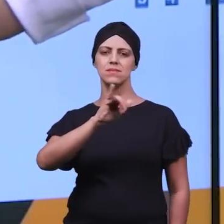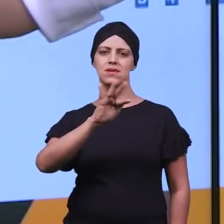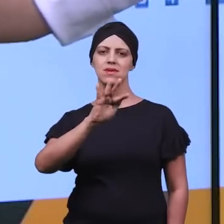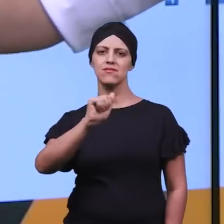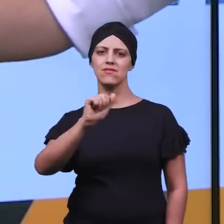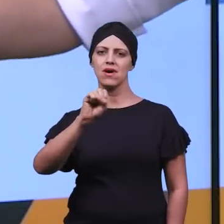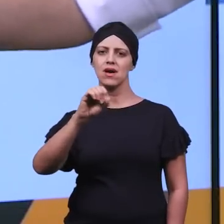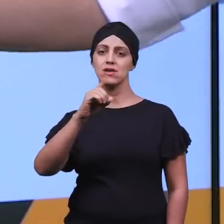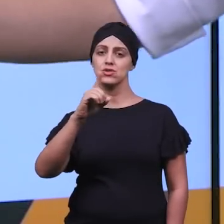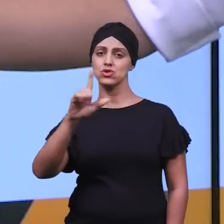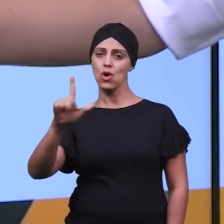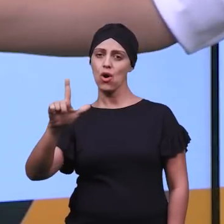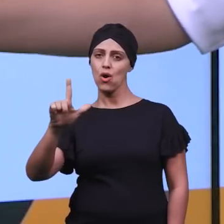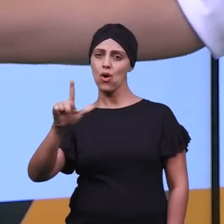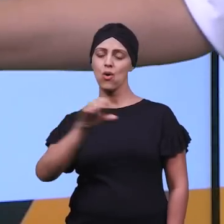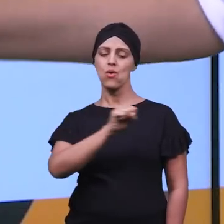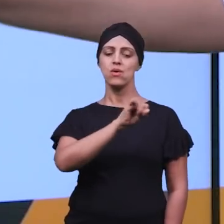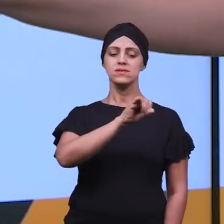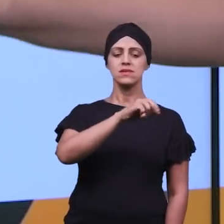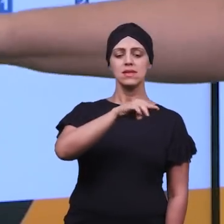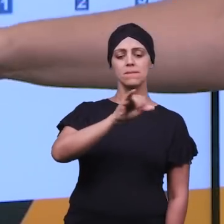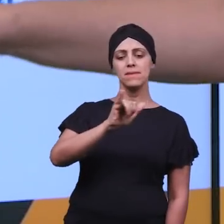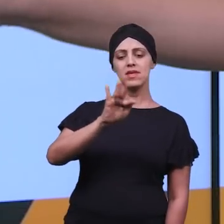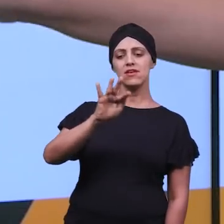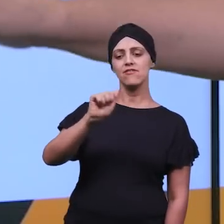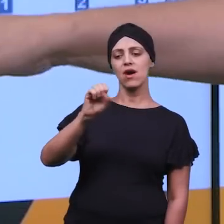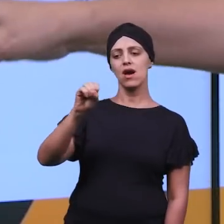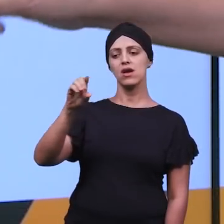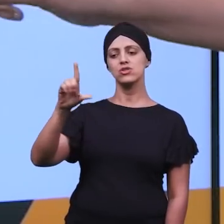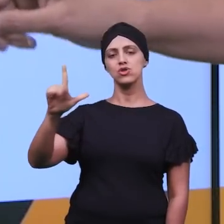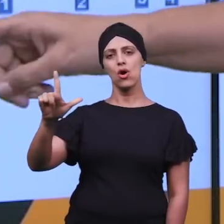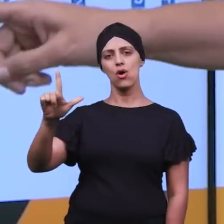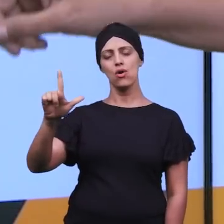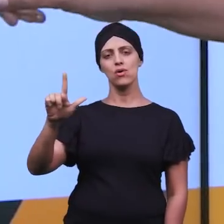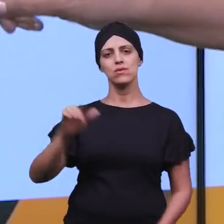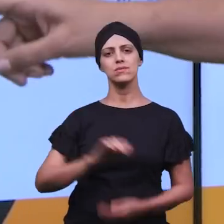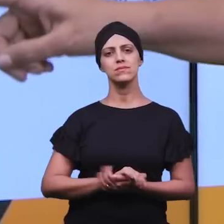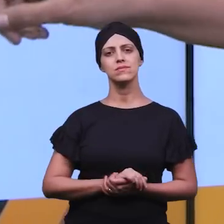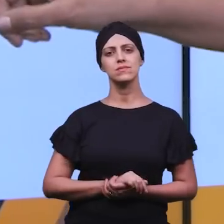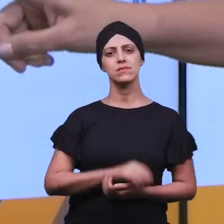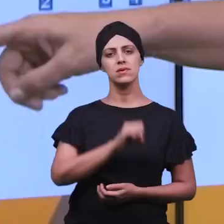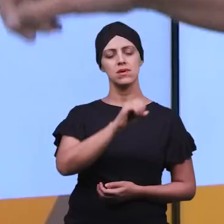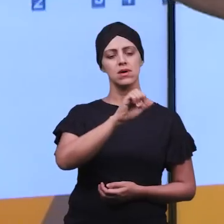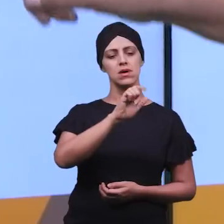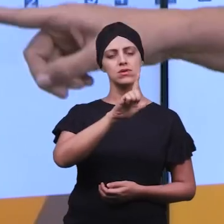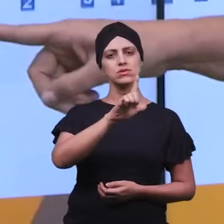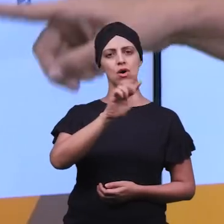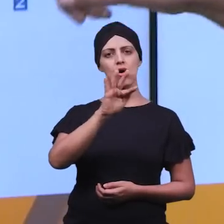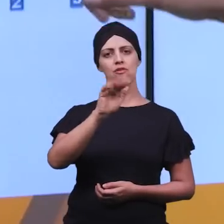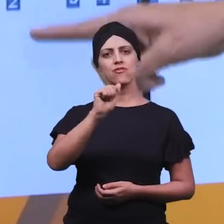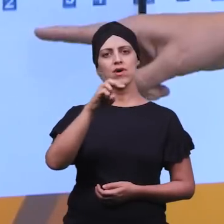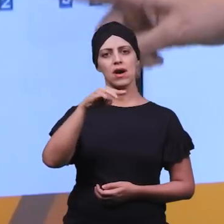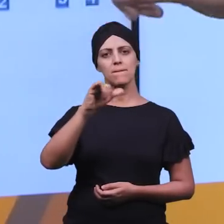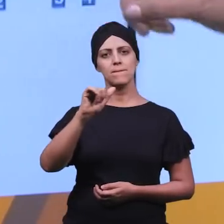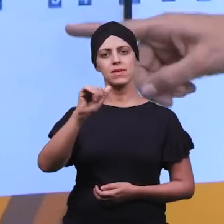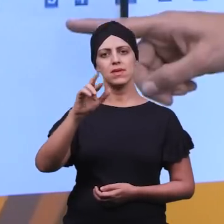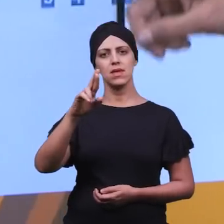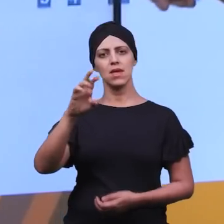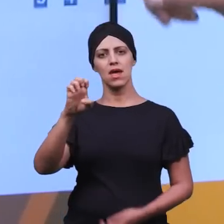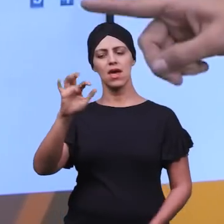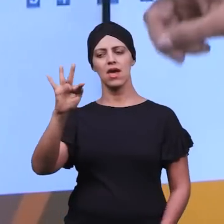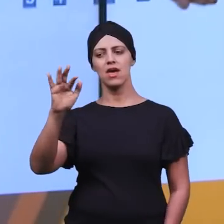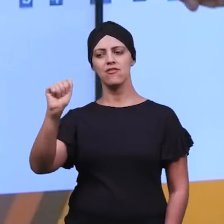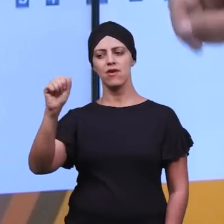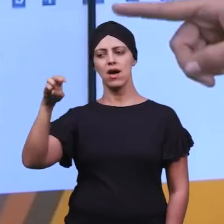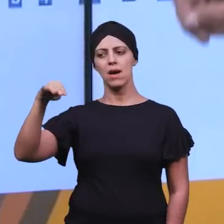Si, mi, fá, sol. Si, mi, fá, sol. Sol, lá, sol, fá, mi,